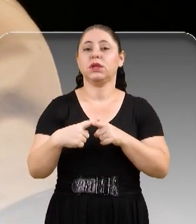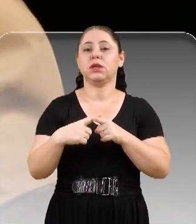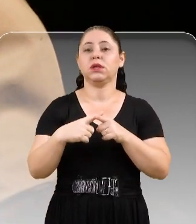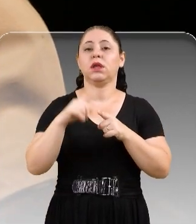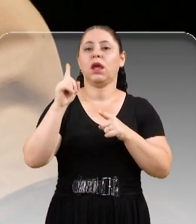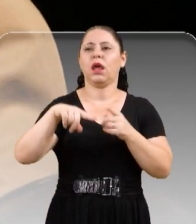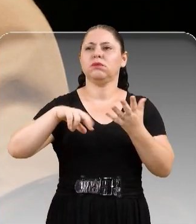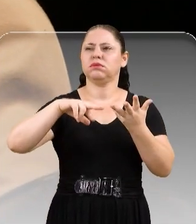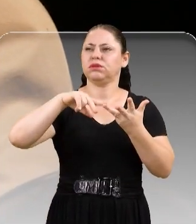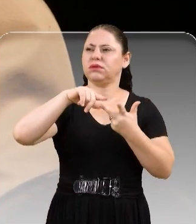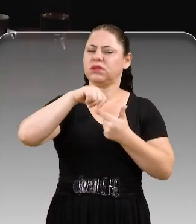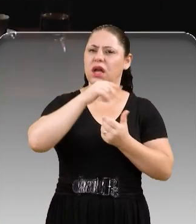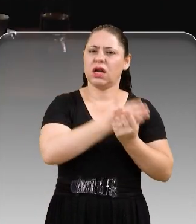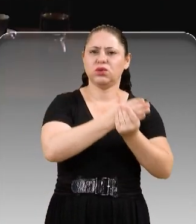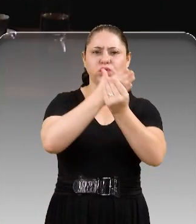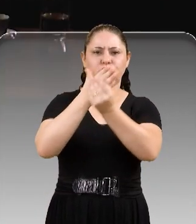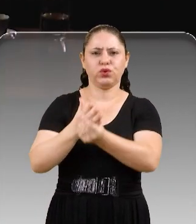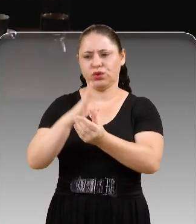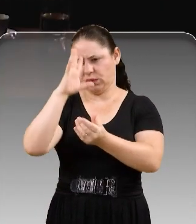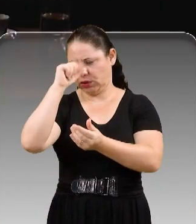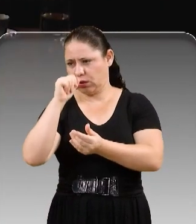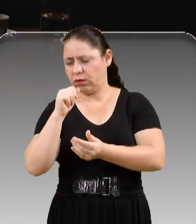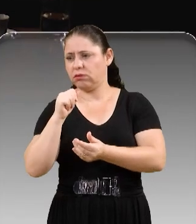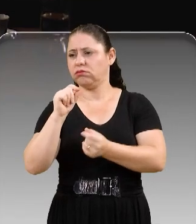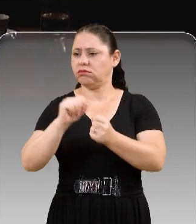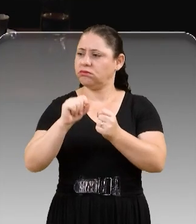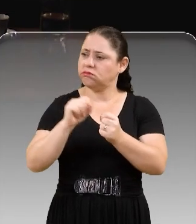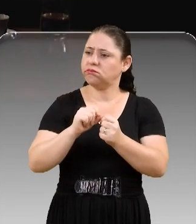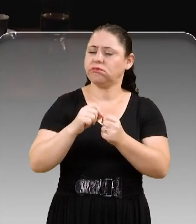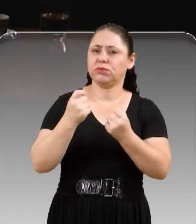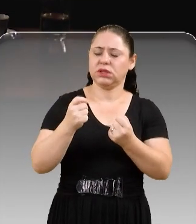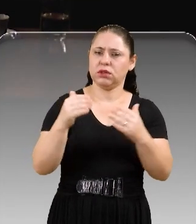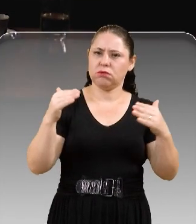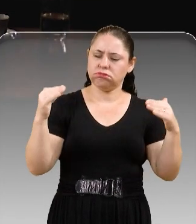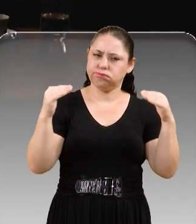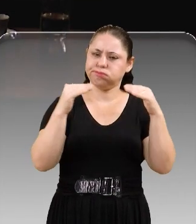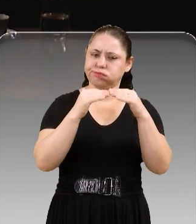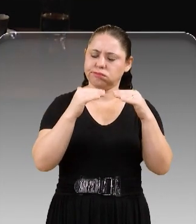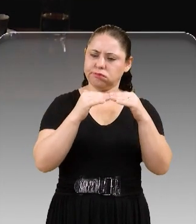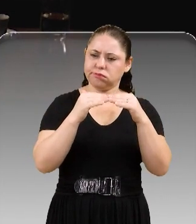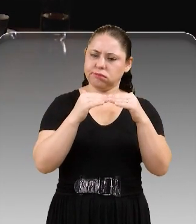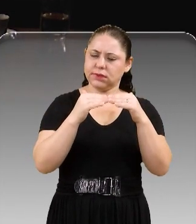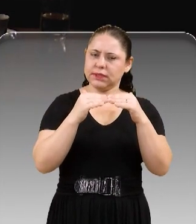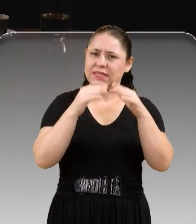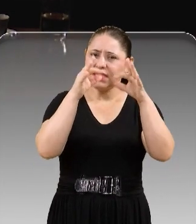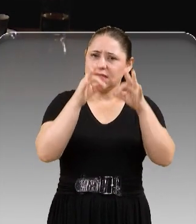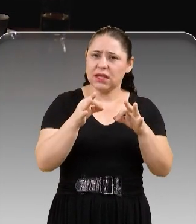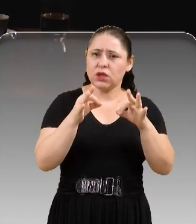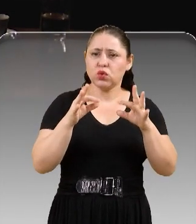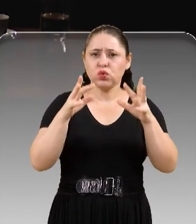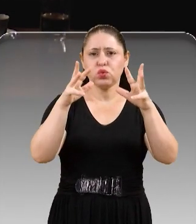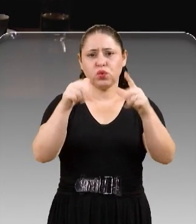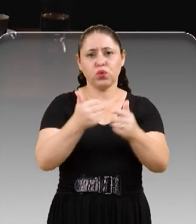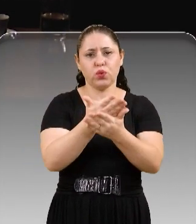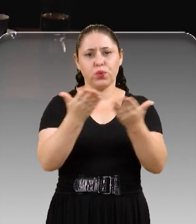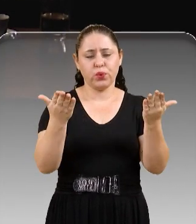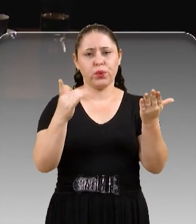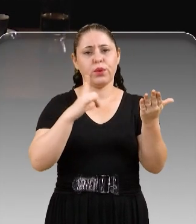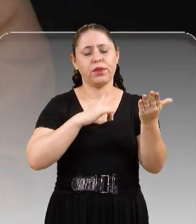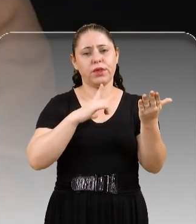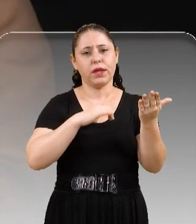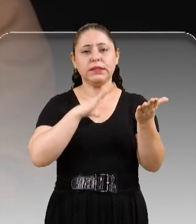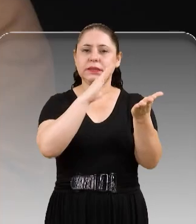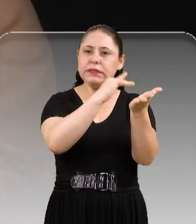e medidas a serem tomadas que precisam ser compatibilizadas, né, entre todas as secretarias do